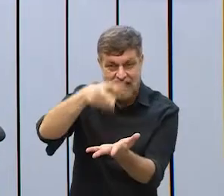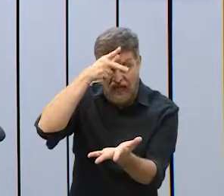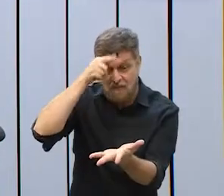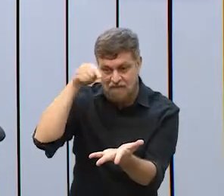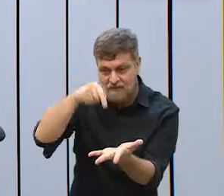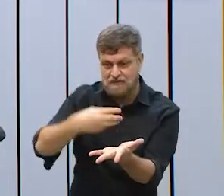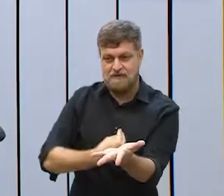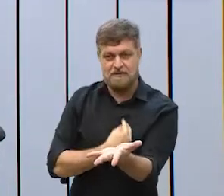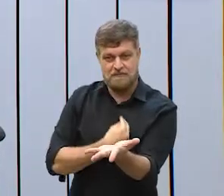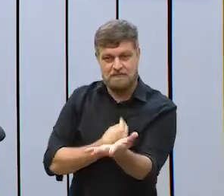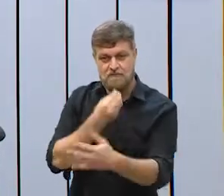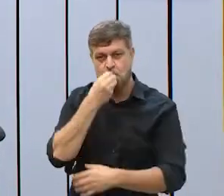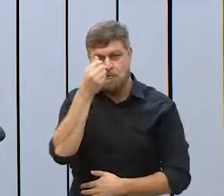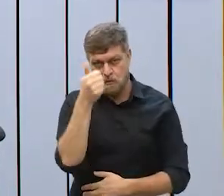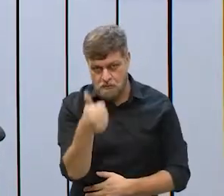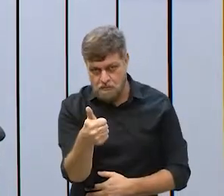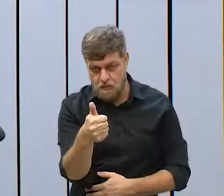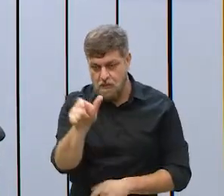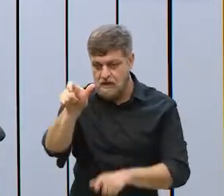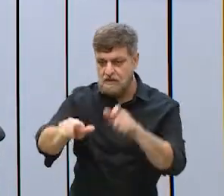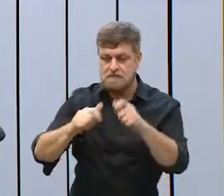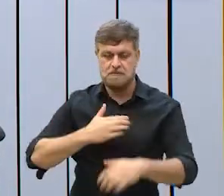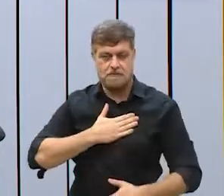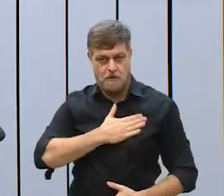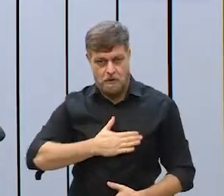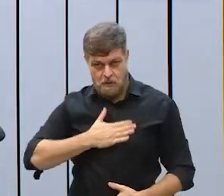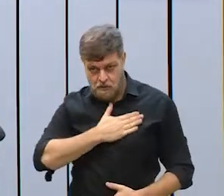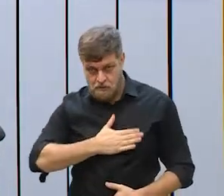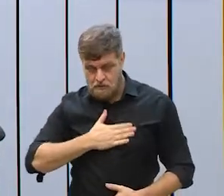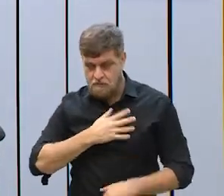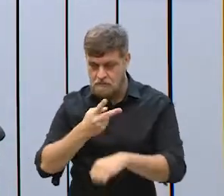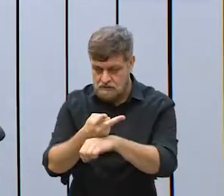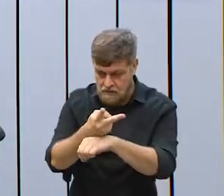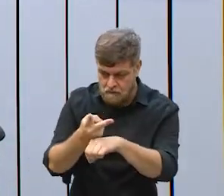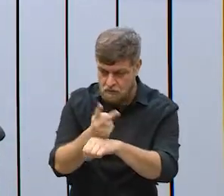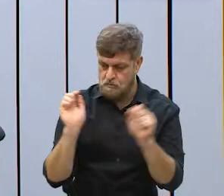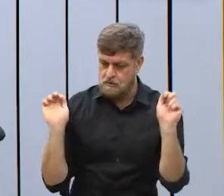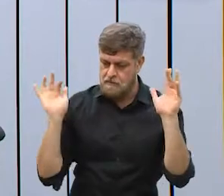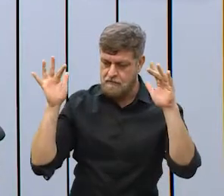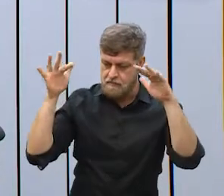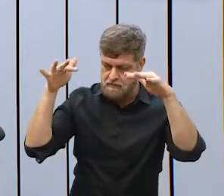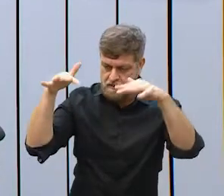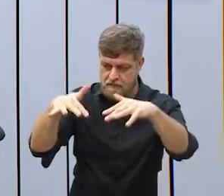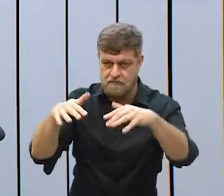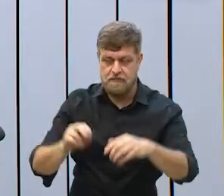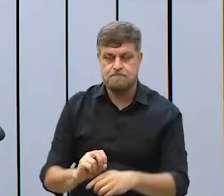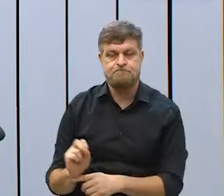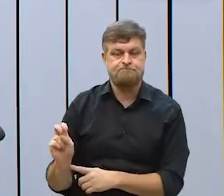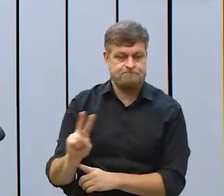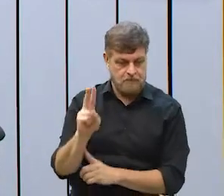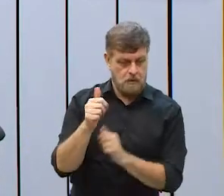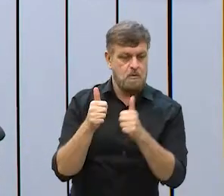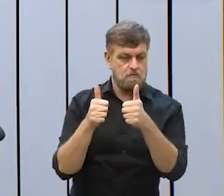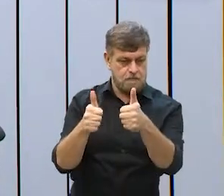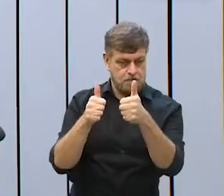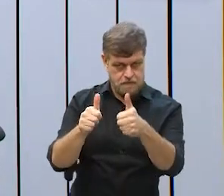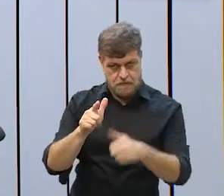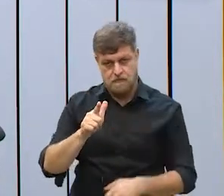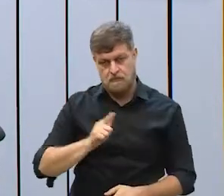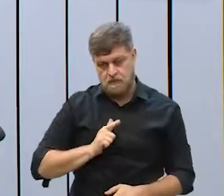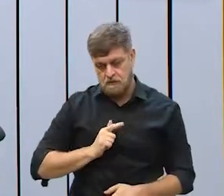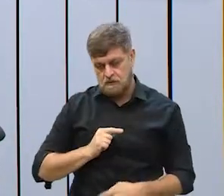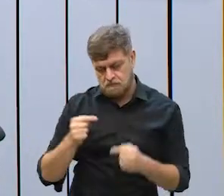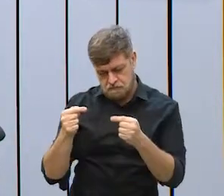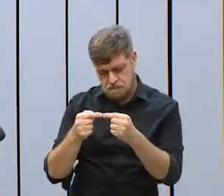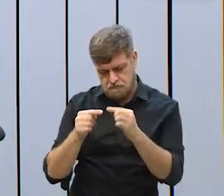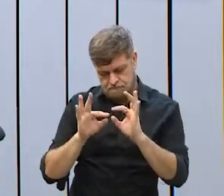Então isso foi muito bom, é o que todo mundo gosta, todo mundo procura. Vale muito a pena, foi bem